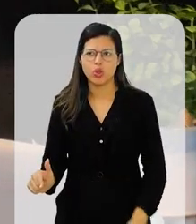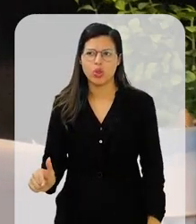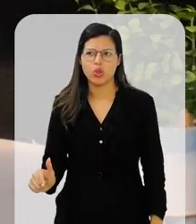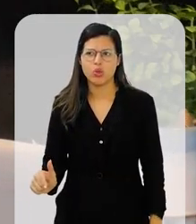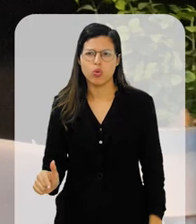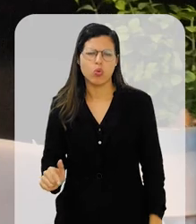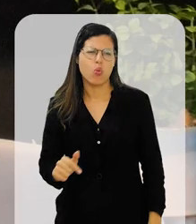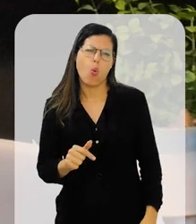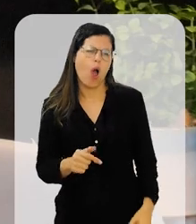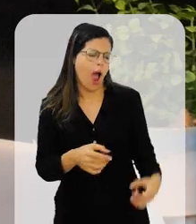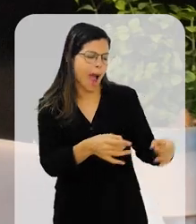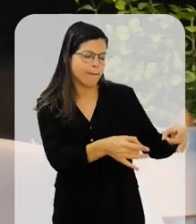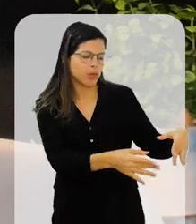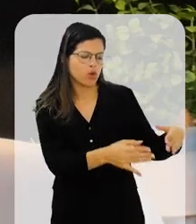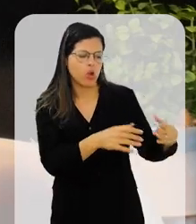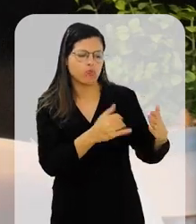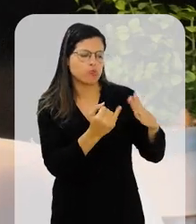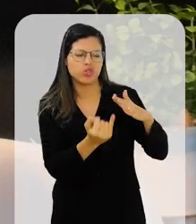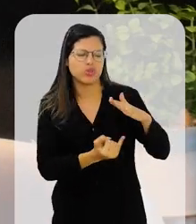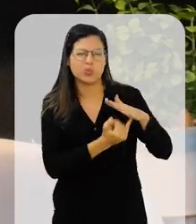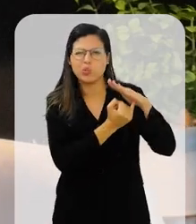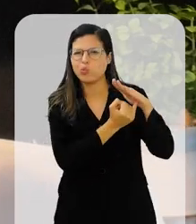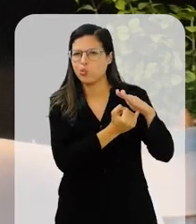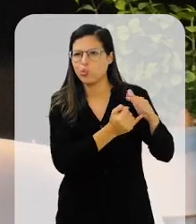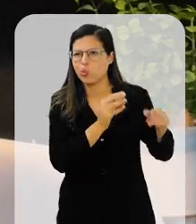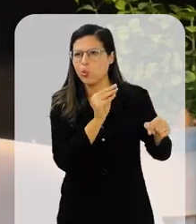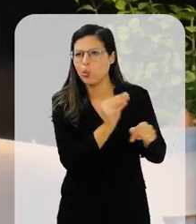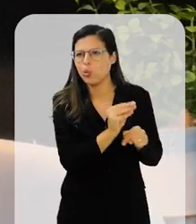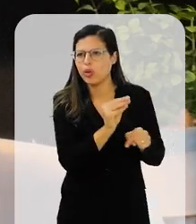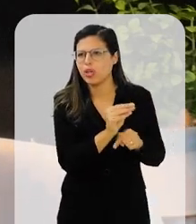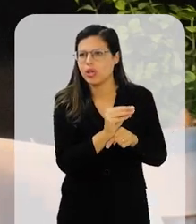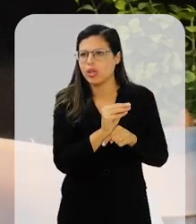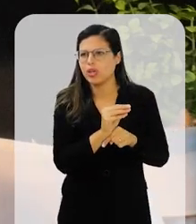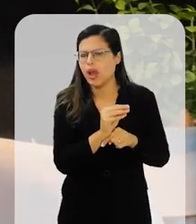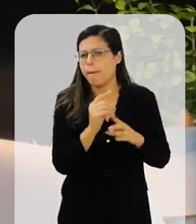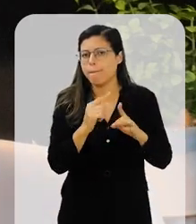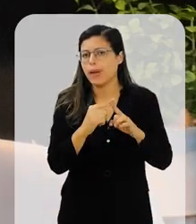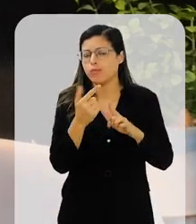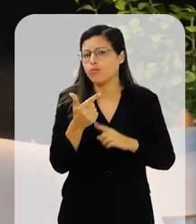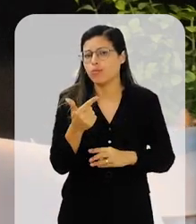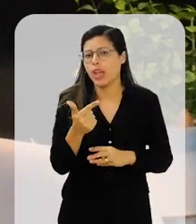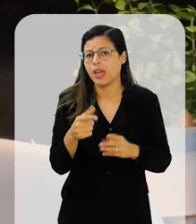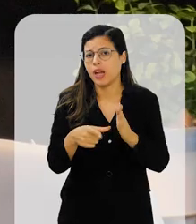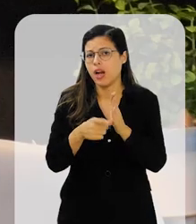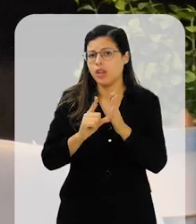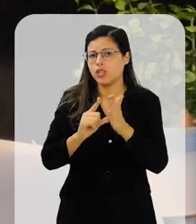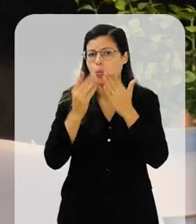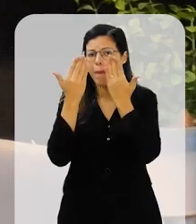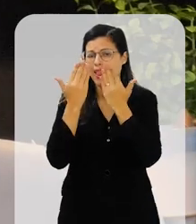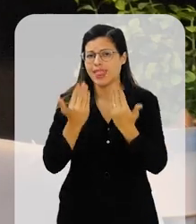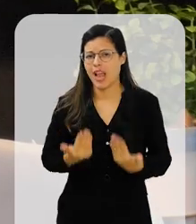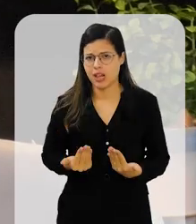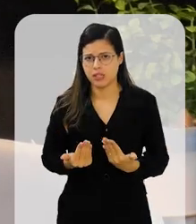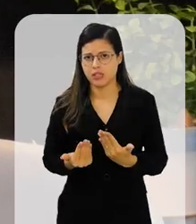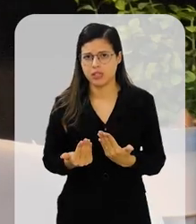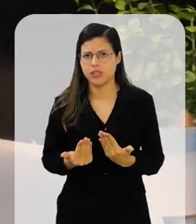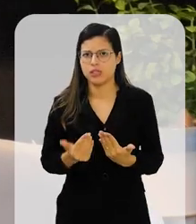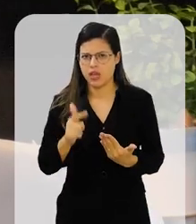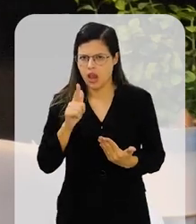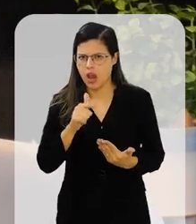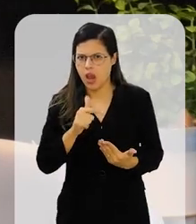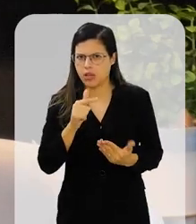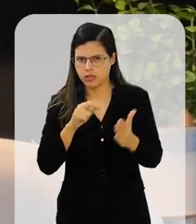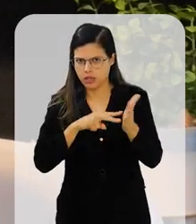para algum instituto, alguma organização médica cuidar, sem nenhum crivo, como a doutora Sandra